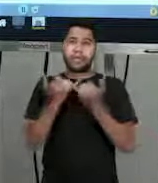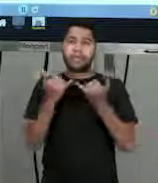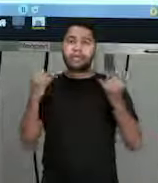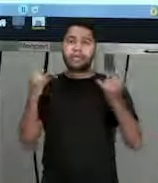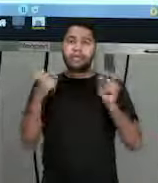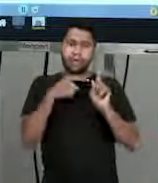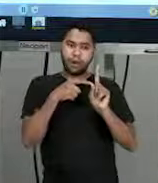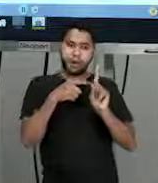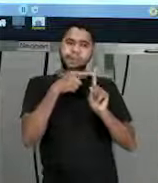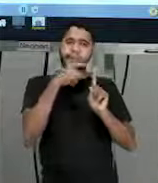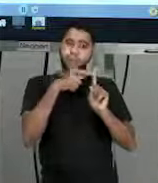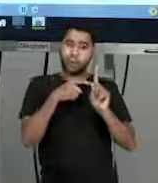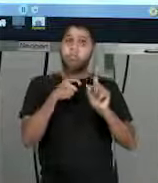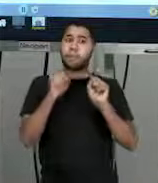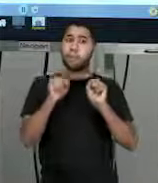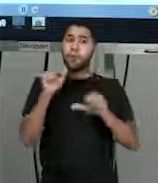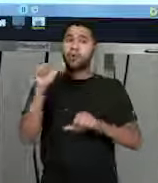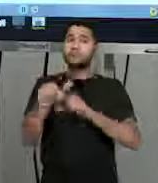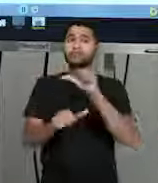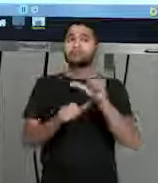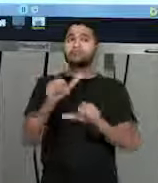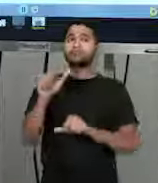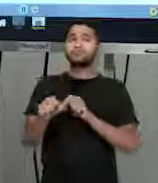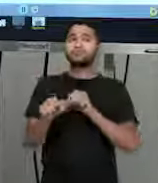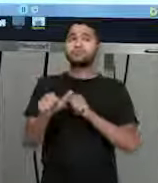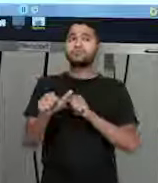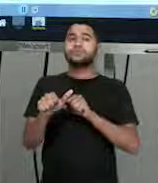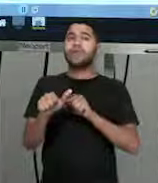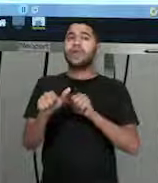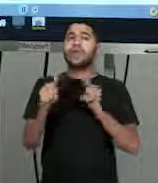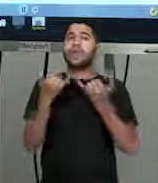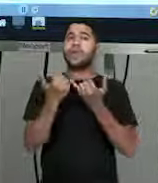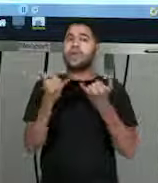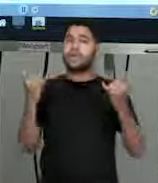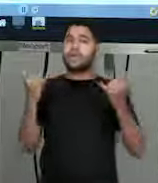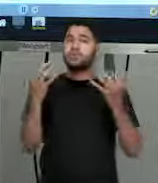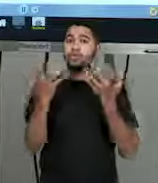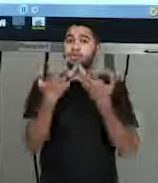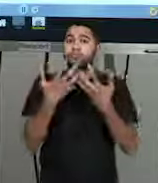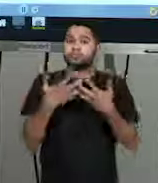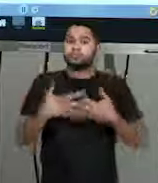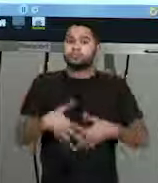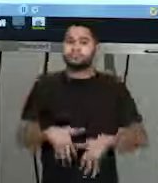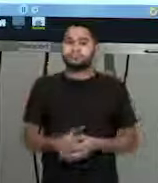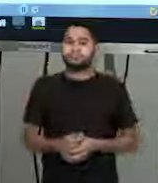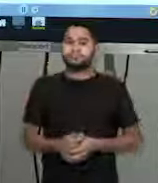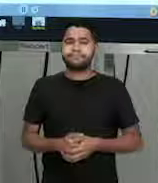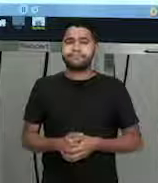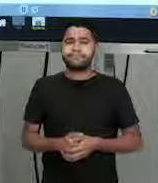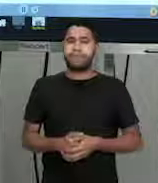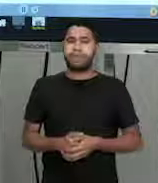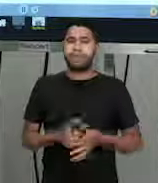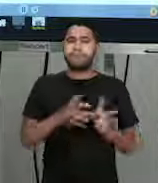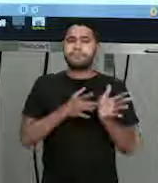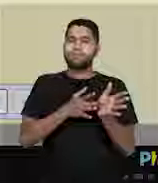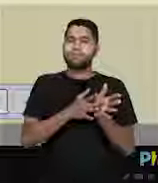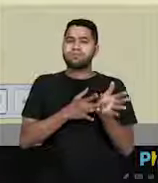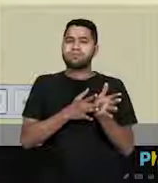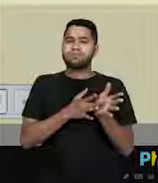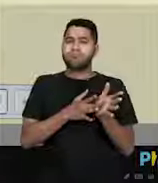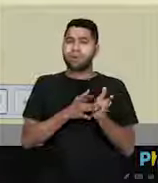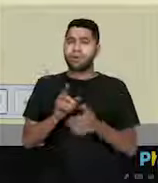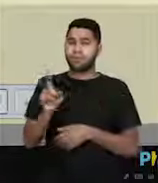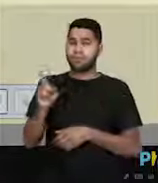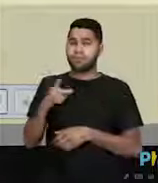térmica, pode ser transformado em energia mecânica. Na nossa simulação, nós temos